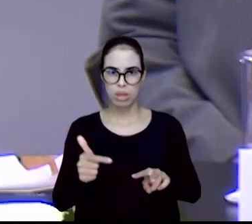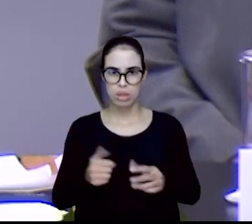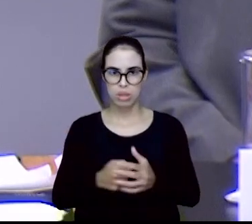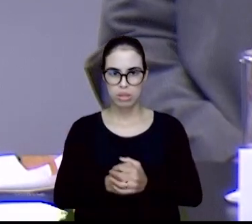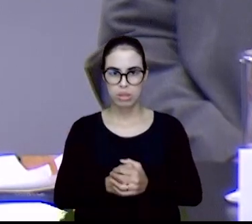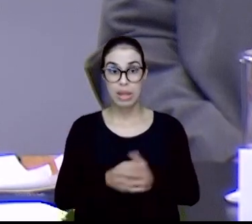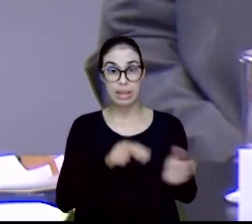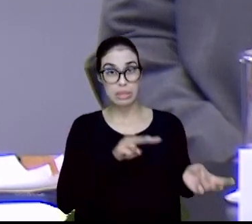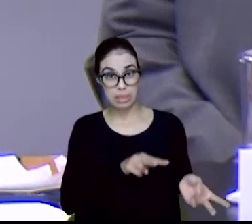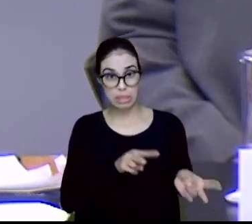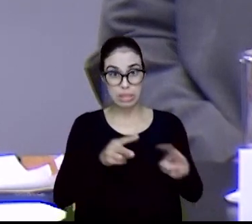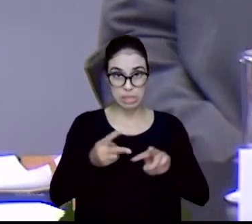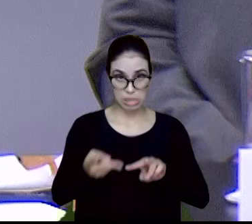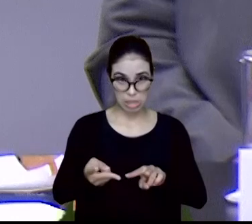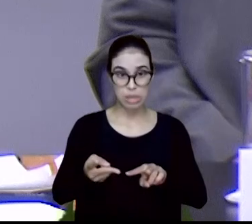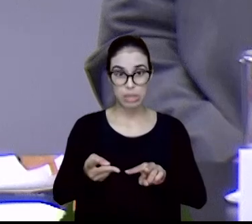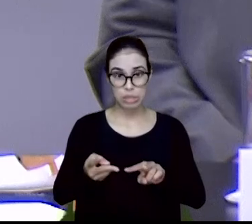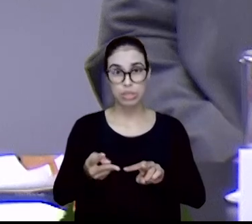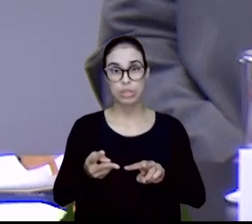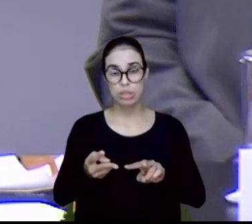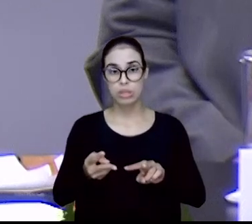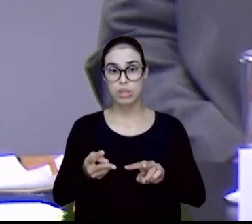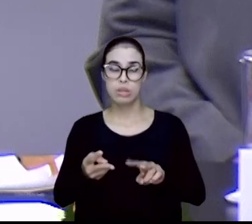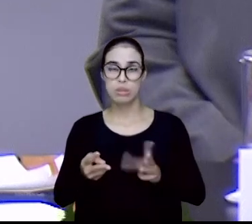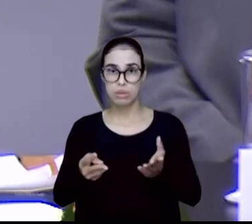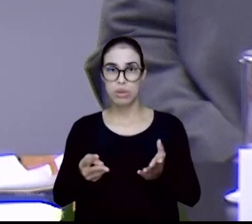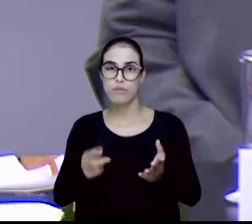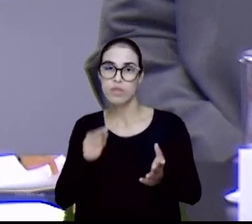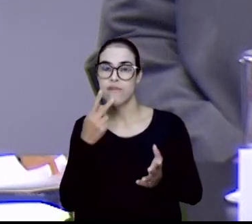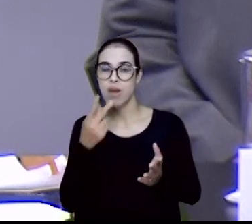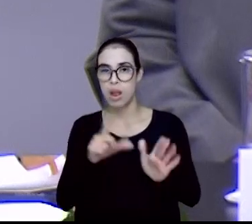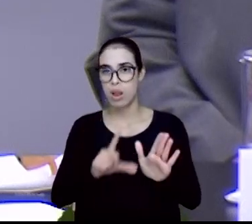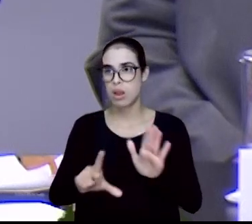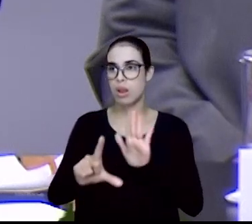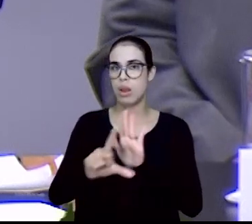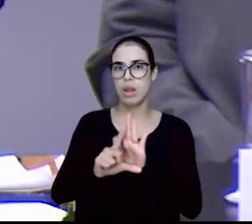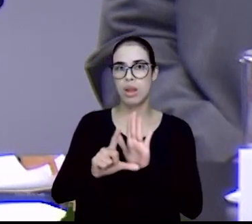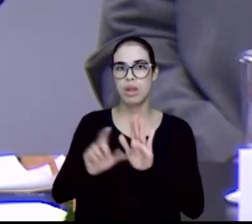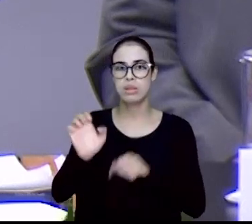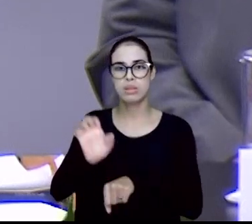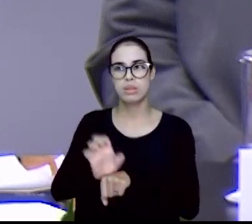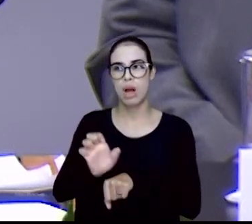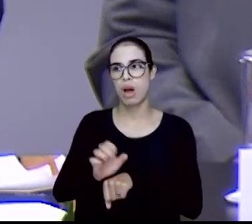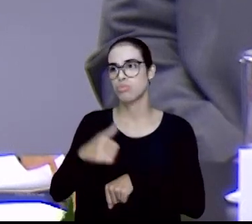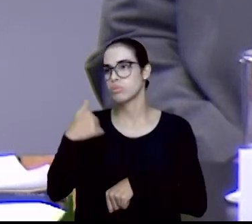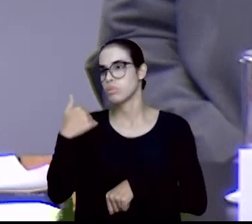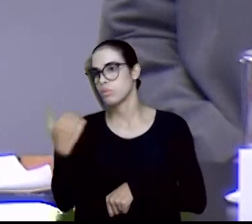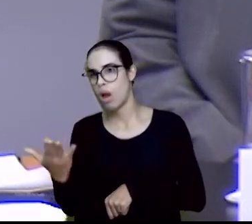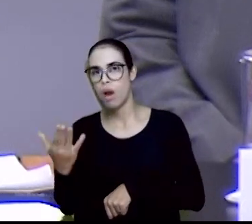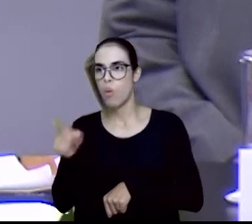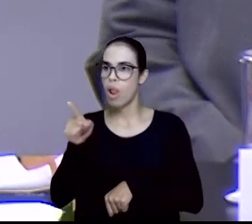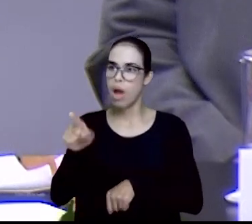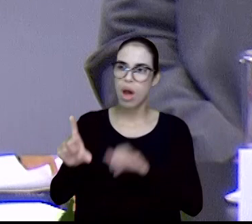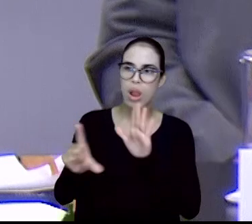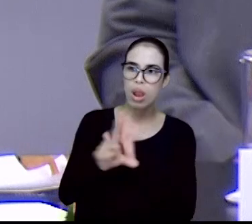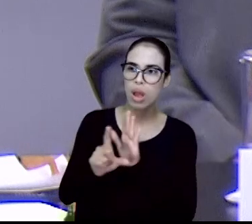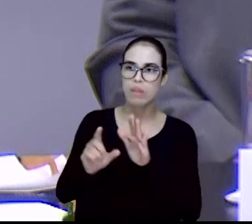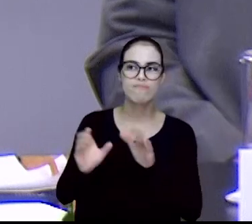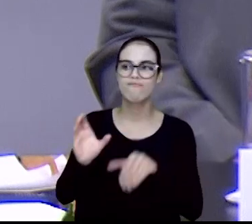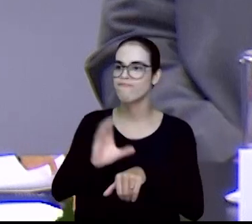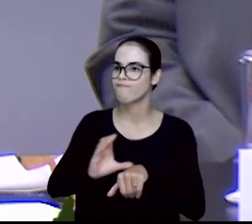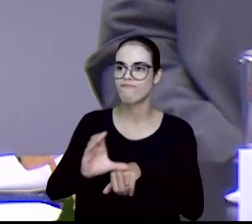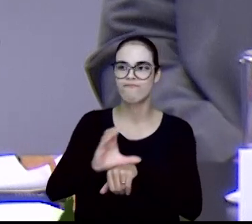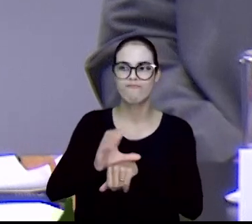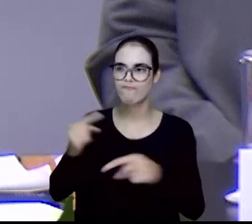que tem efeitos transcendentes. De modo que, se você disser que uma lei estadual do Estado tal é inconstitucional porque,